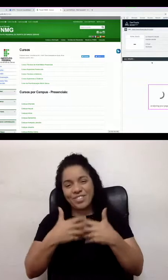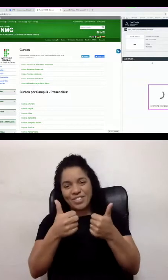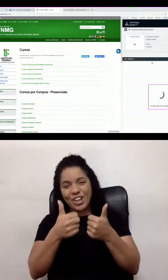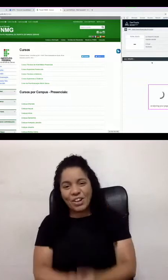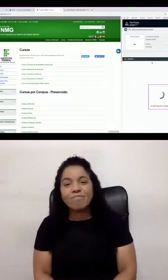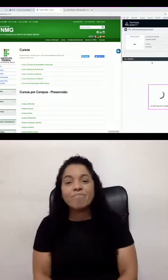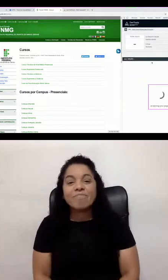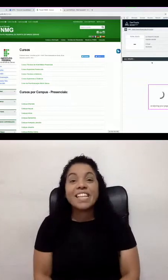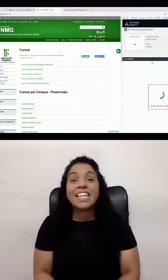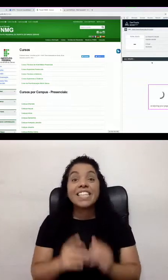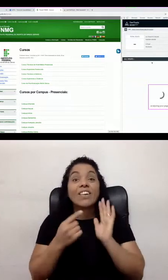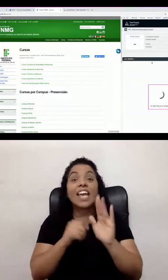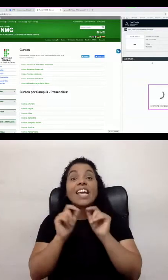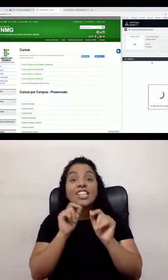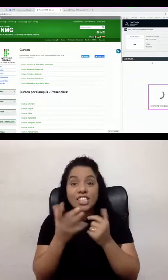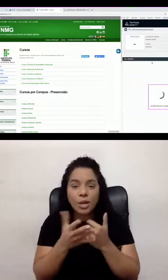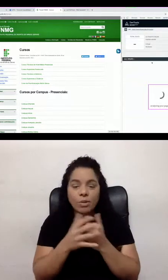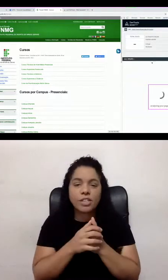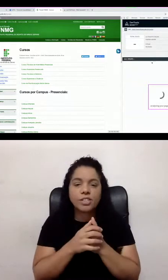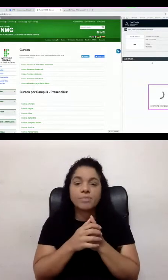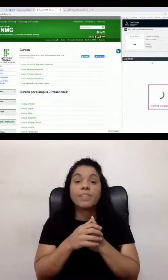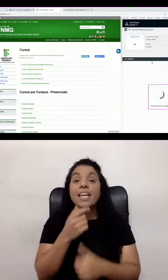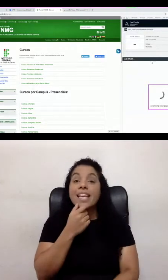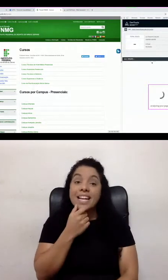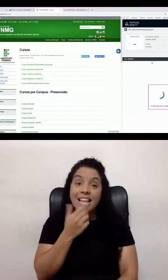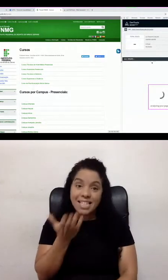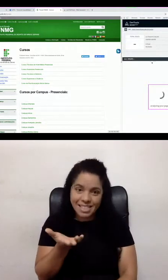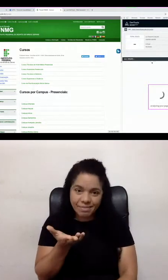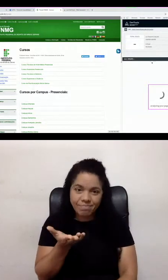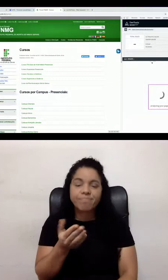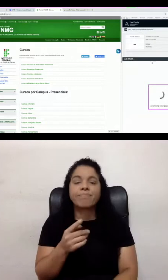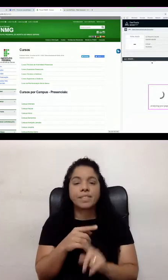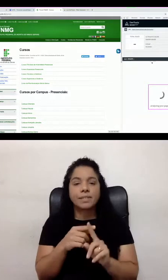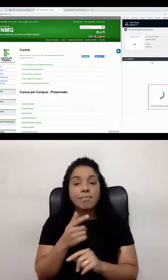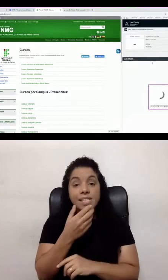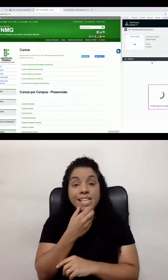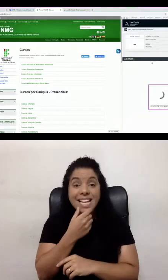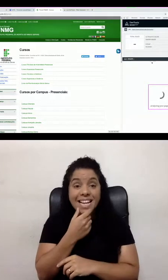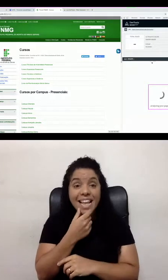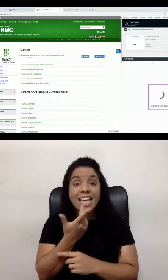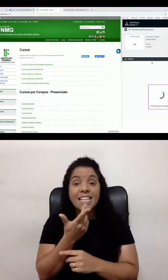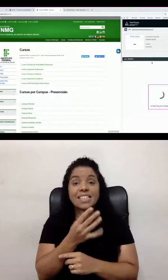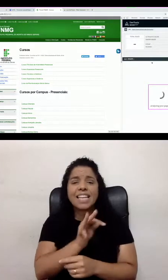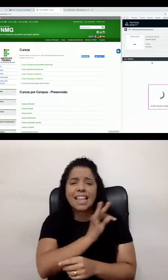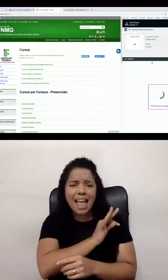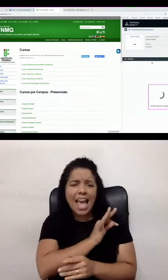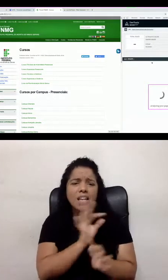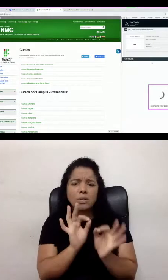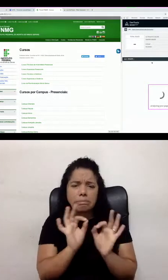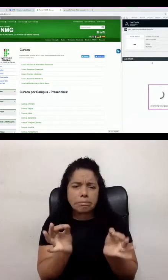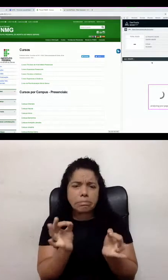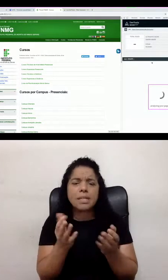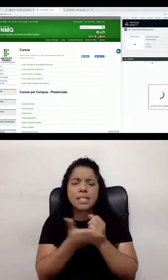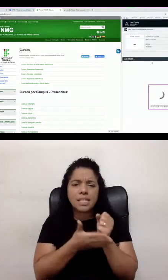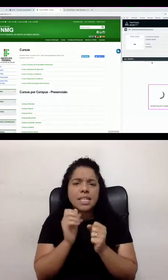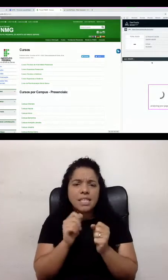te deu, gente? Ele é em inglês, tá? Mas, assim, é um inglês técnico e bem básico, dá para você pegar isso daqui